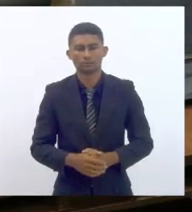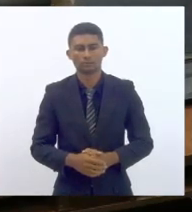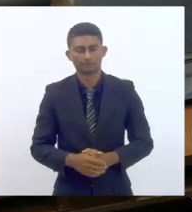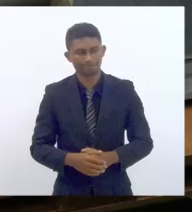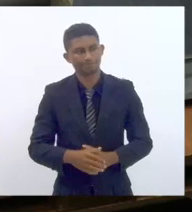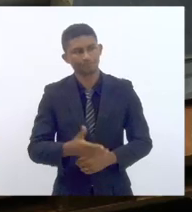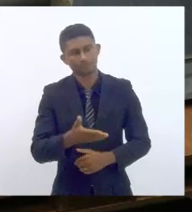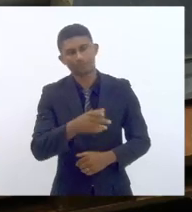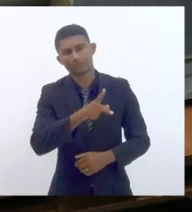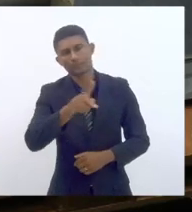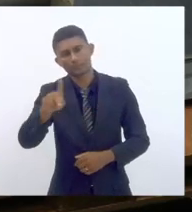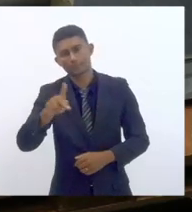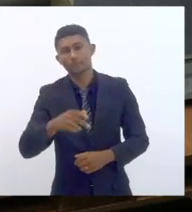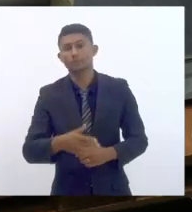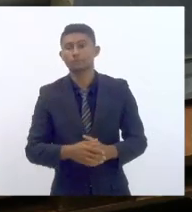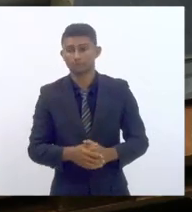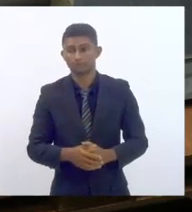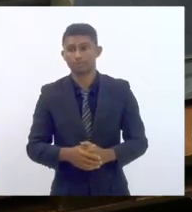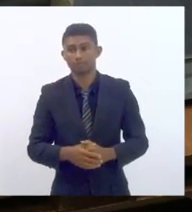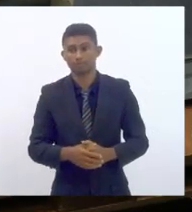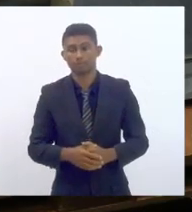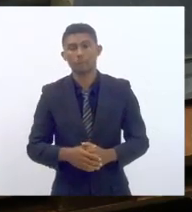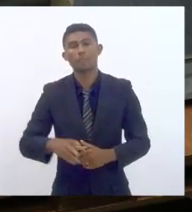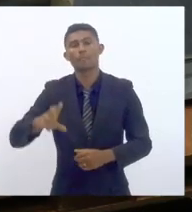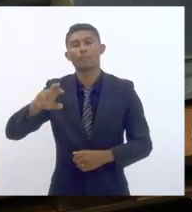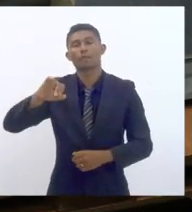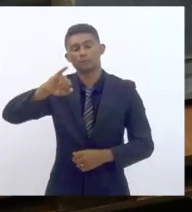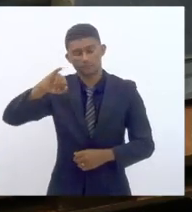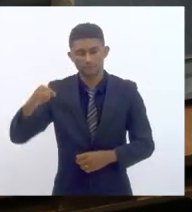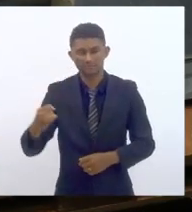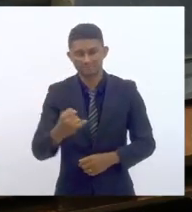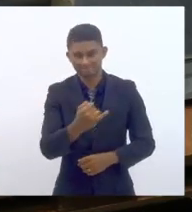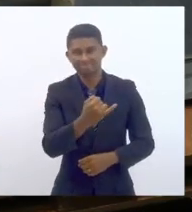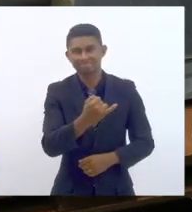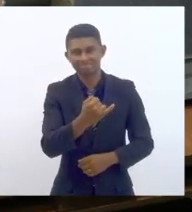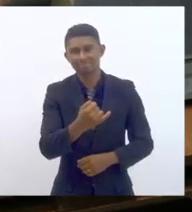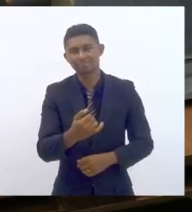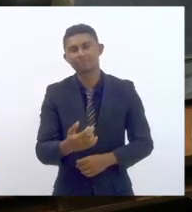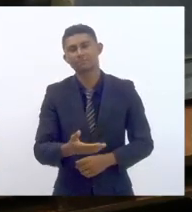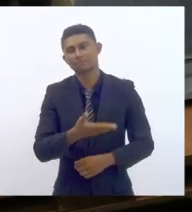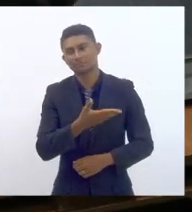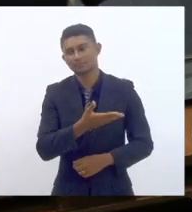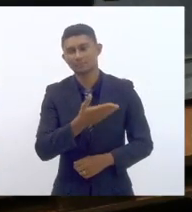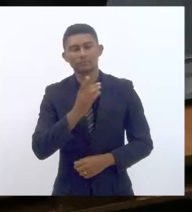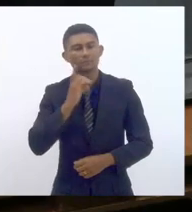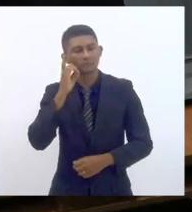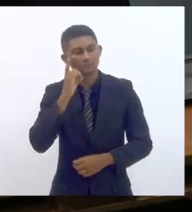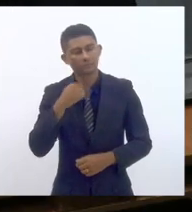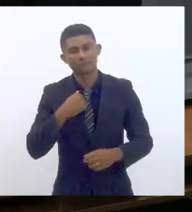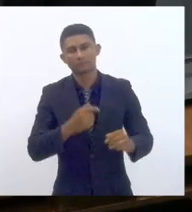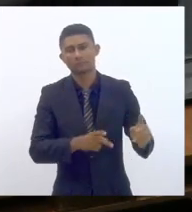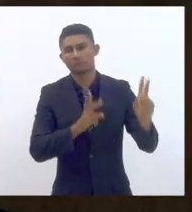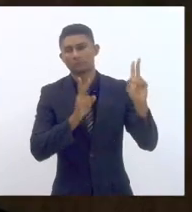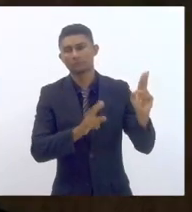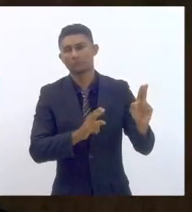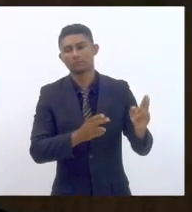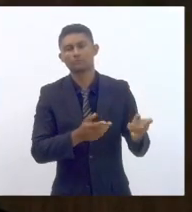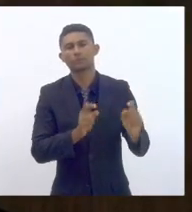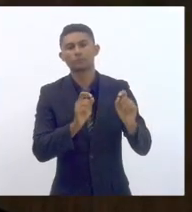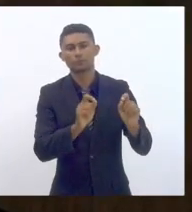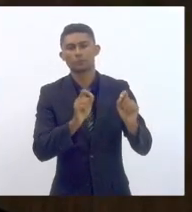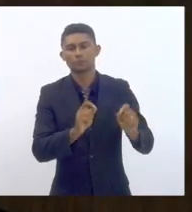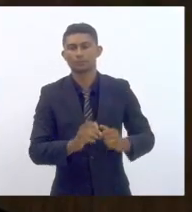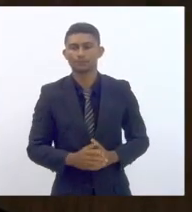Presidente, eu aproveito, inclusive, também a oportunidade, igual o que fez o nobre deputado Valdeir Carneiro,